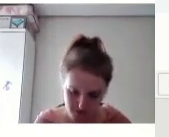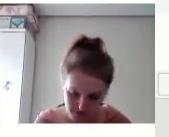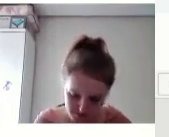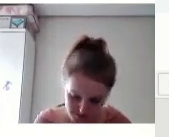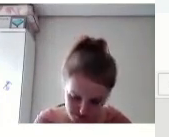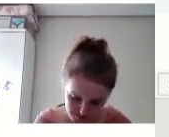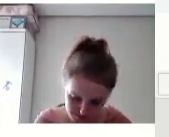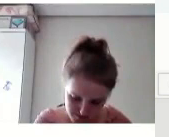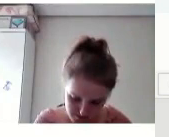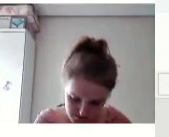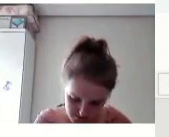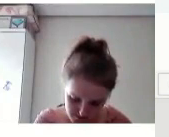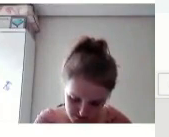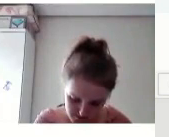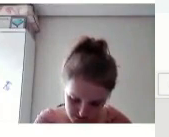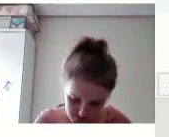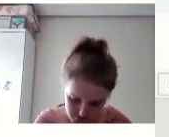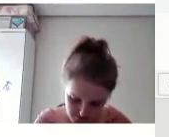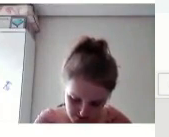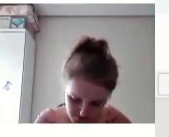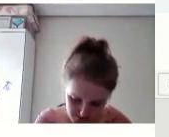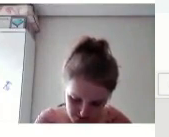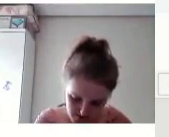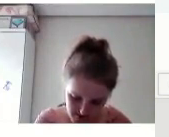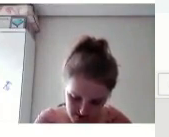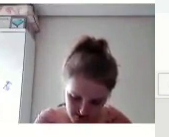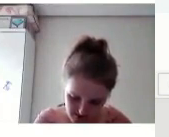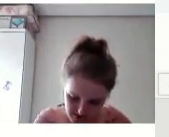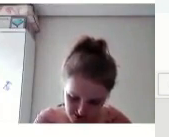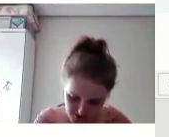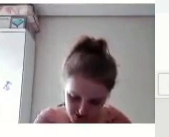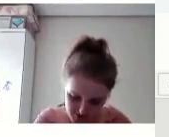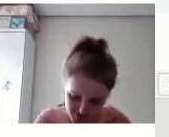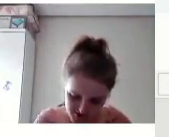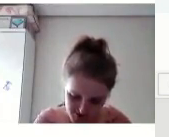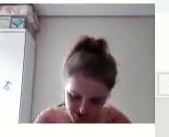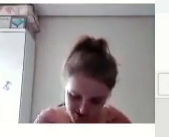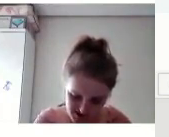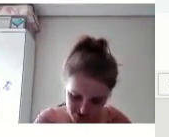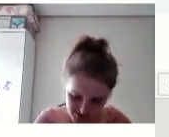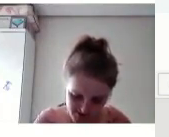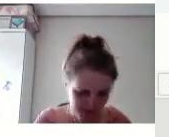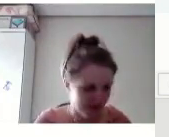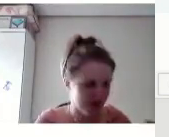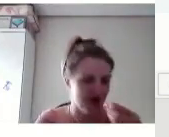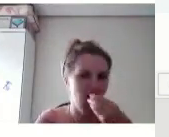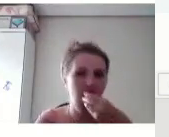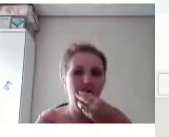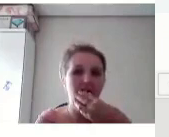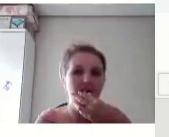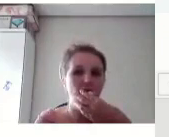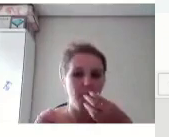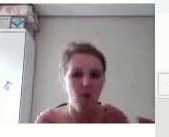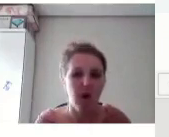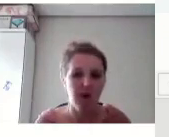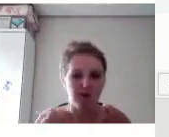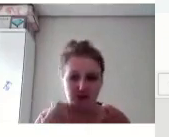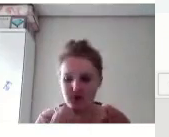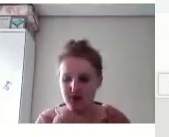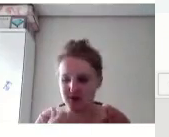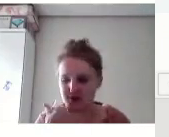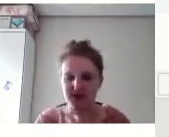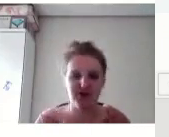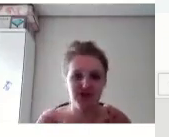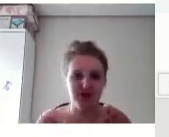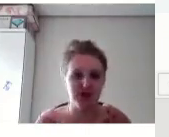né? Na teoria clássica de campos, né? Eu vou definir isso, então, o π como sendo a derivada funcional de L